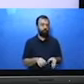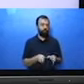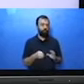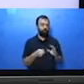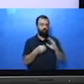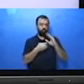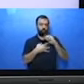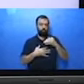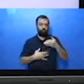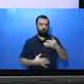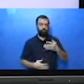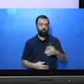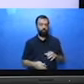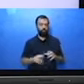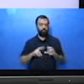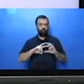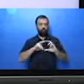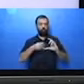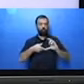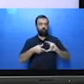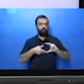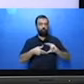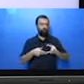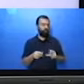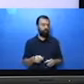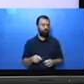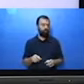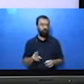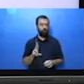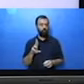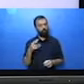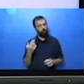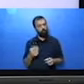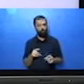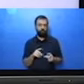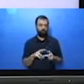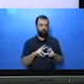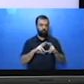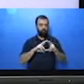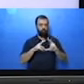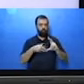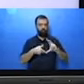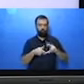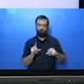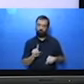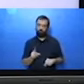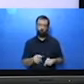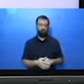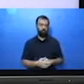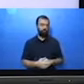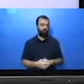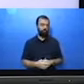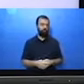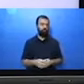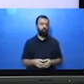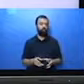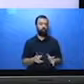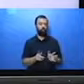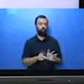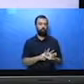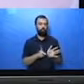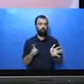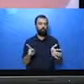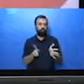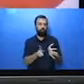como polígono e não polígonos, e são formas que não apresentam um volume.